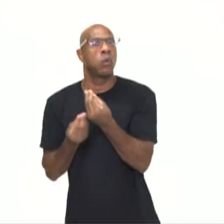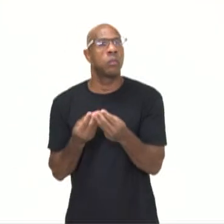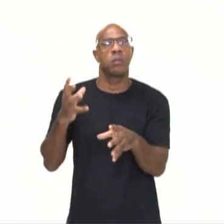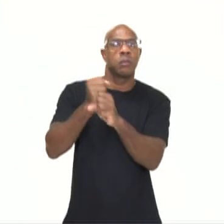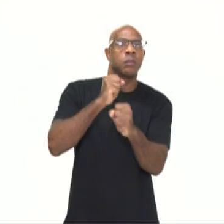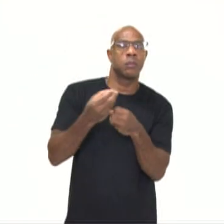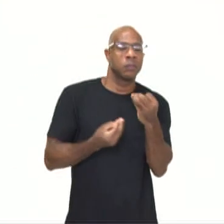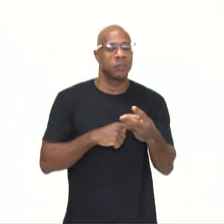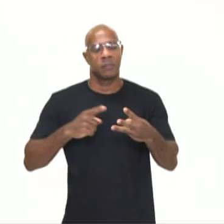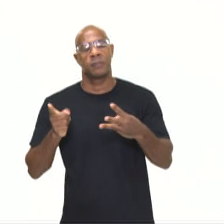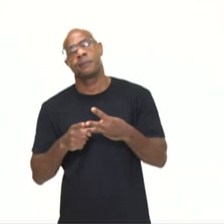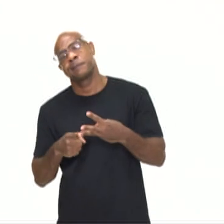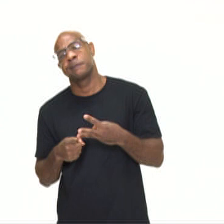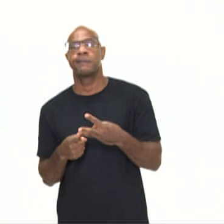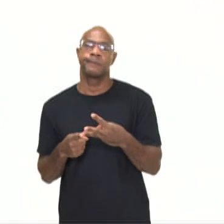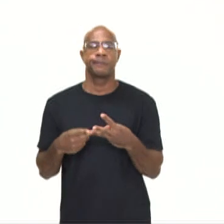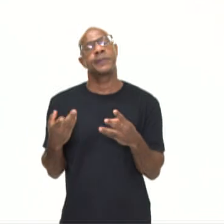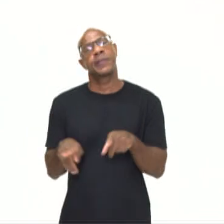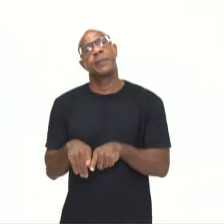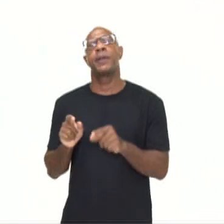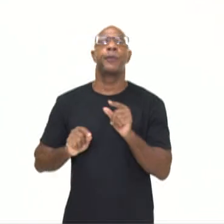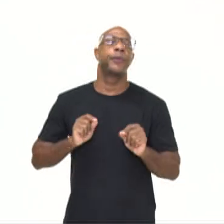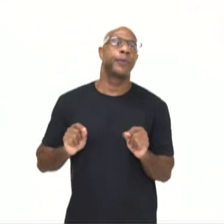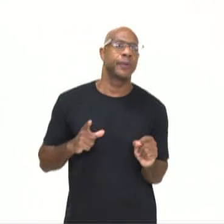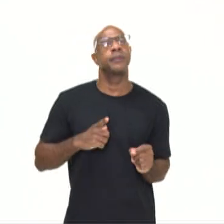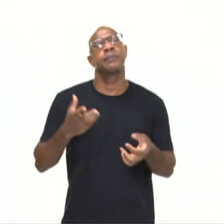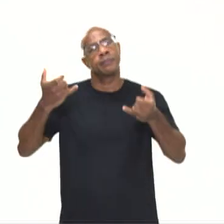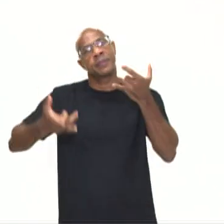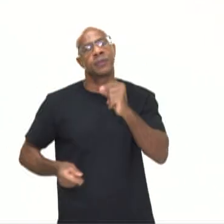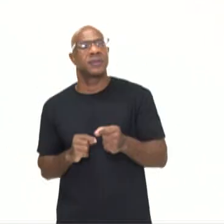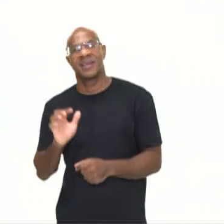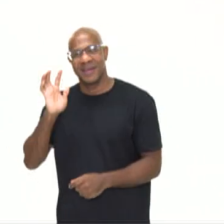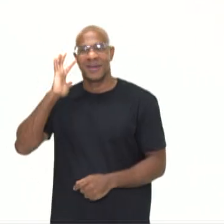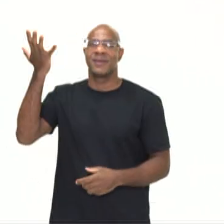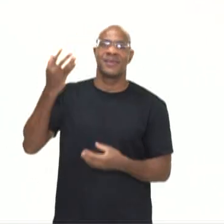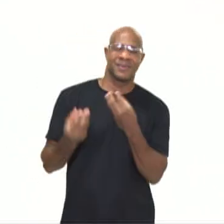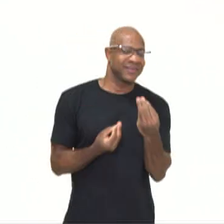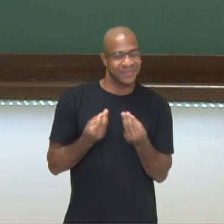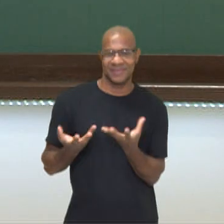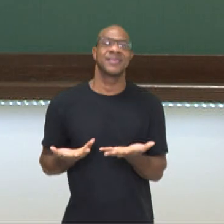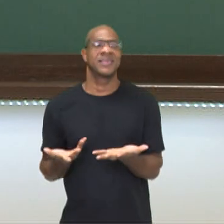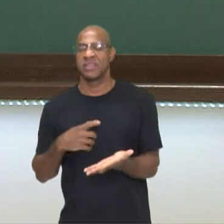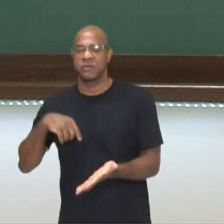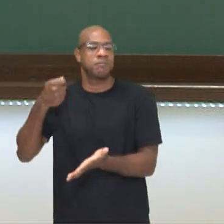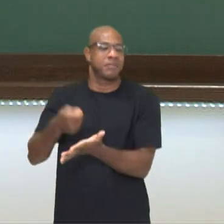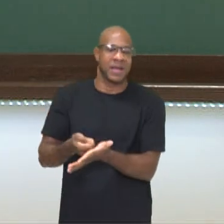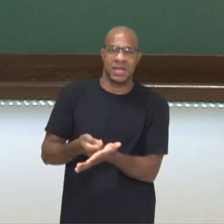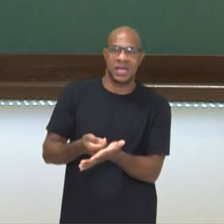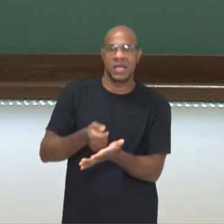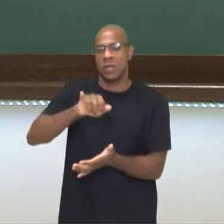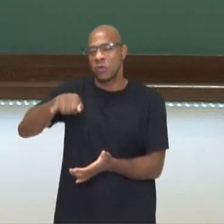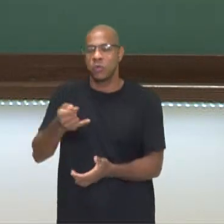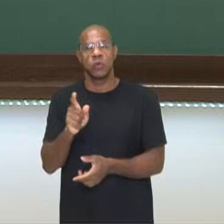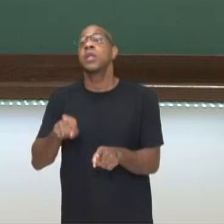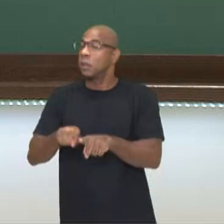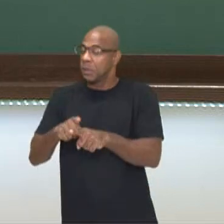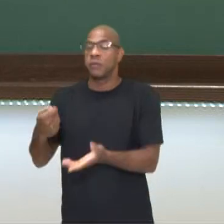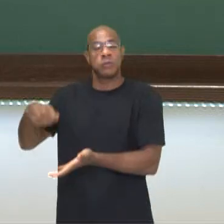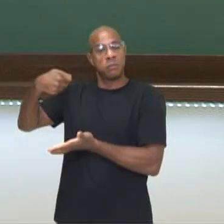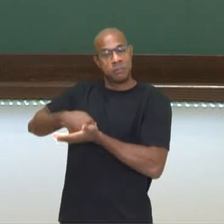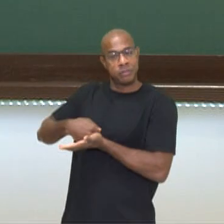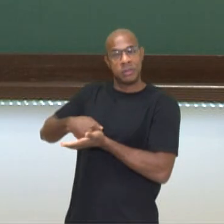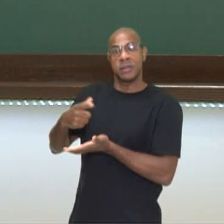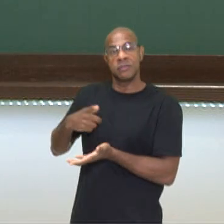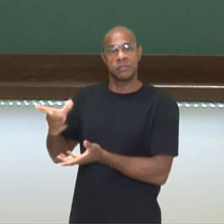E também falamos na situação em que a gente não paga somente os juros, a gente recebe também os juros em